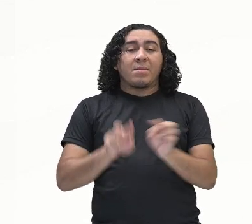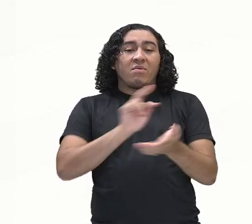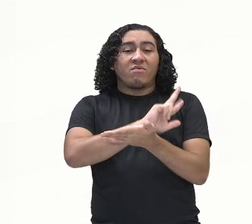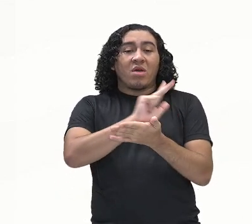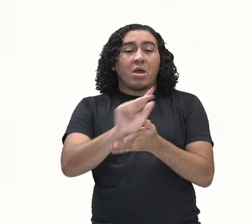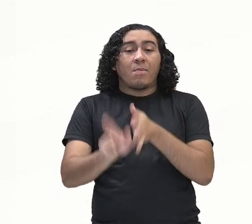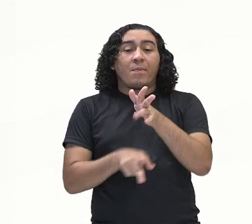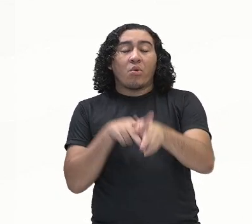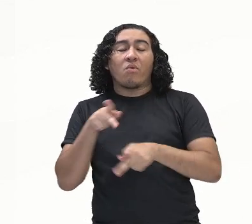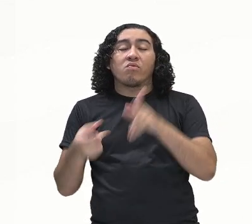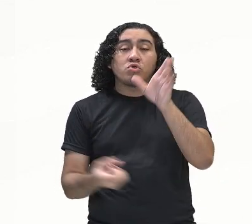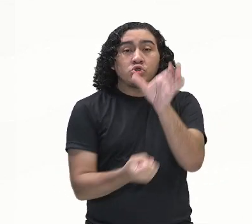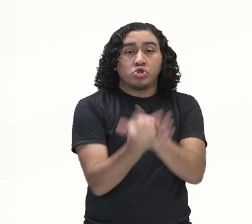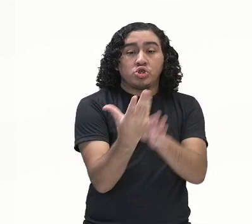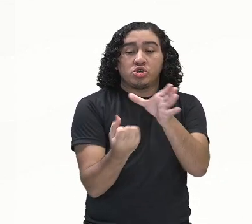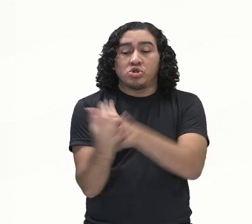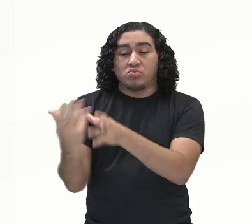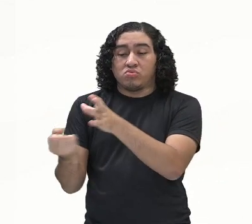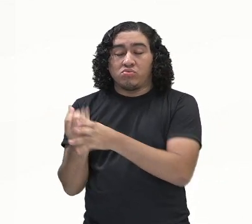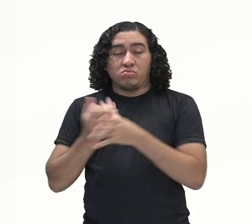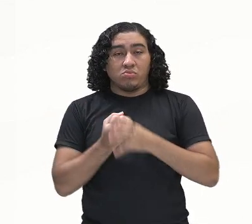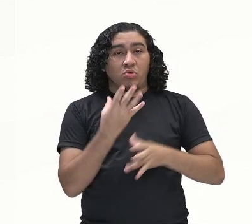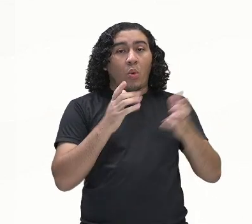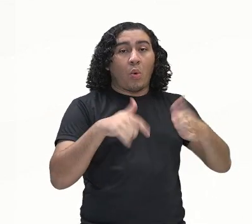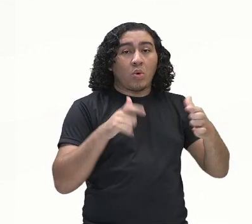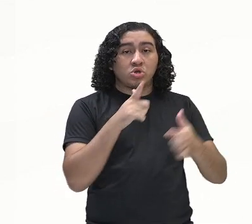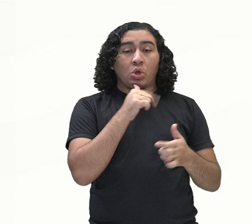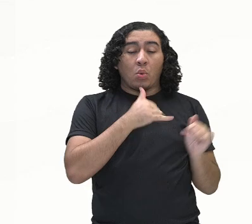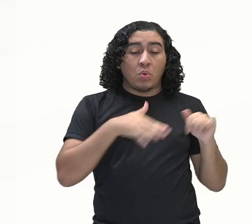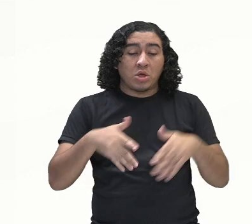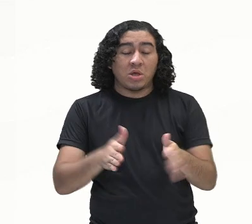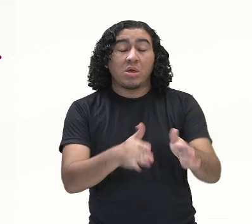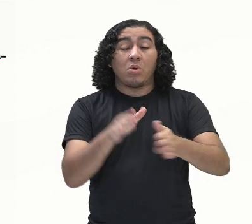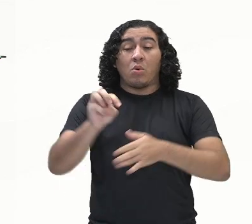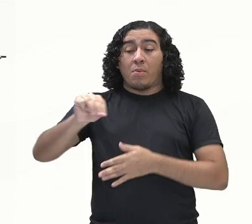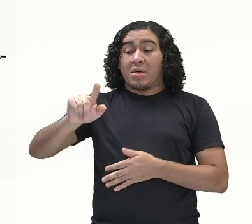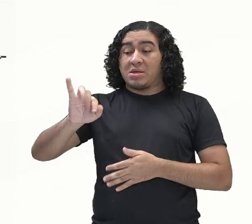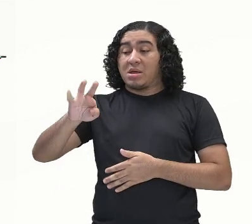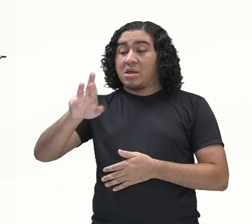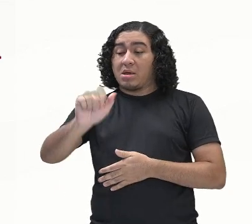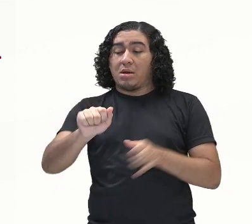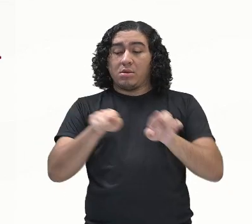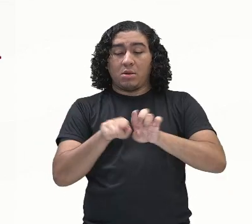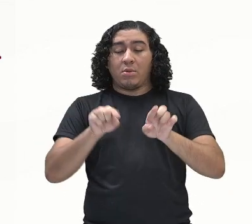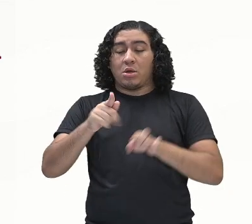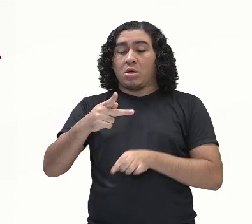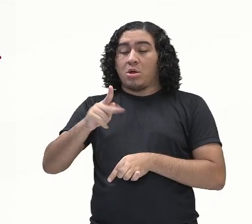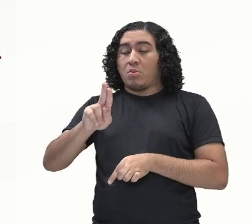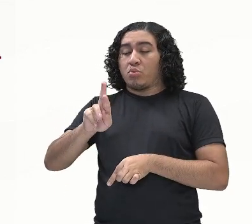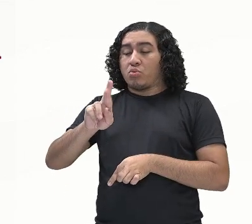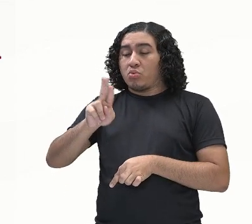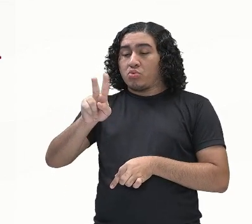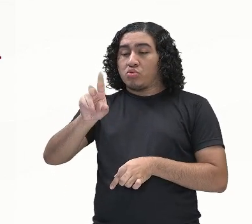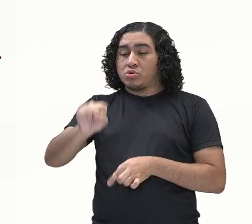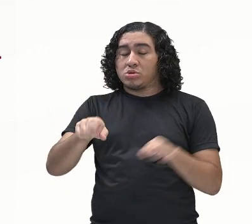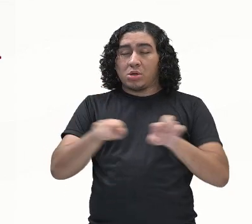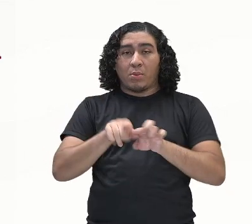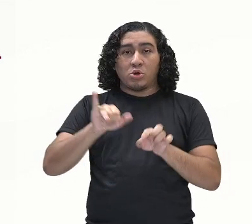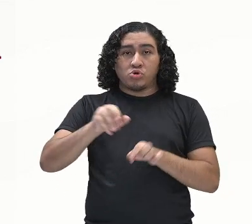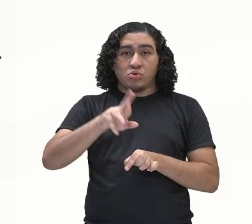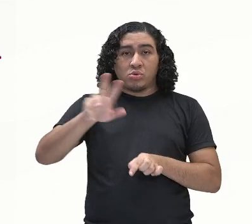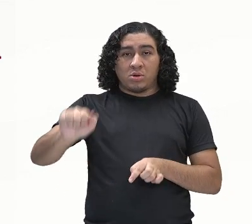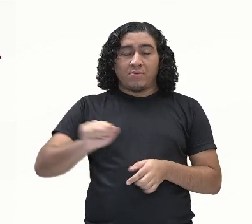foram surgindo ao longo aí dos rios Madeira, Purus e Juruá. Lembrando que a